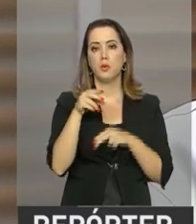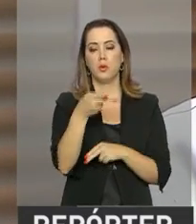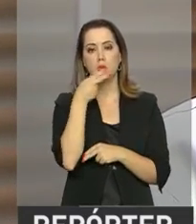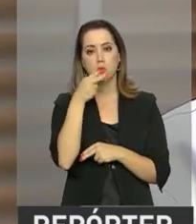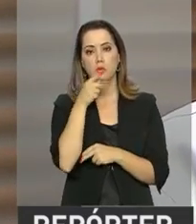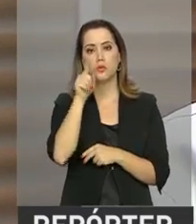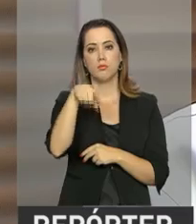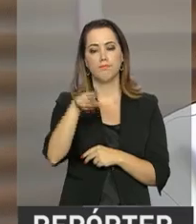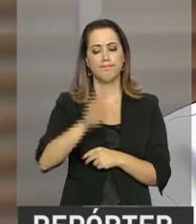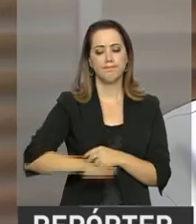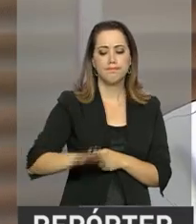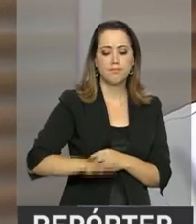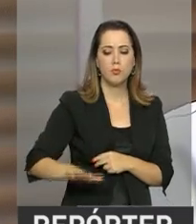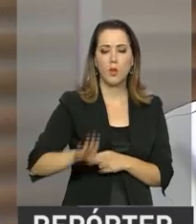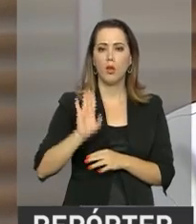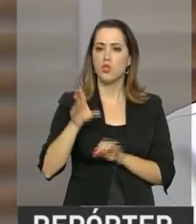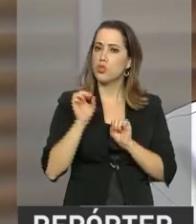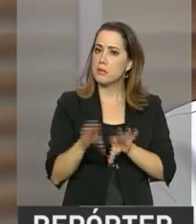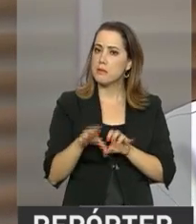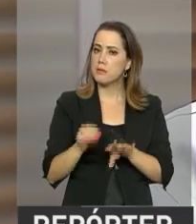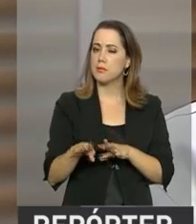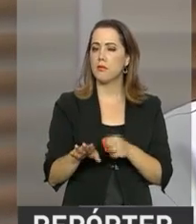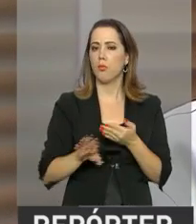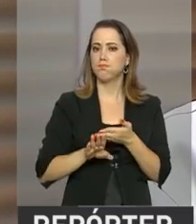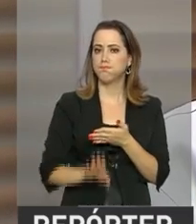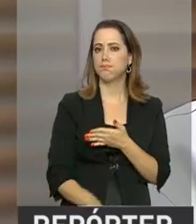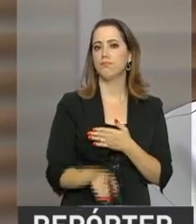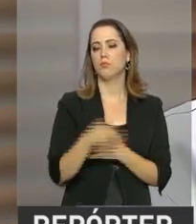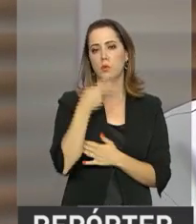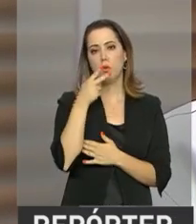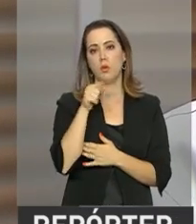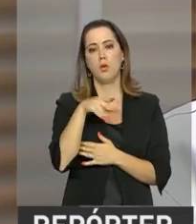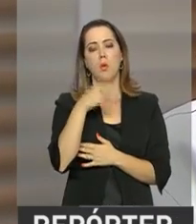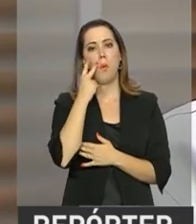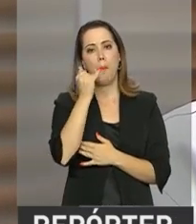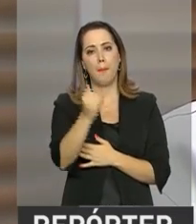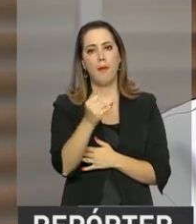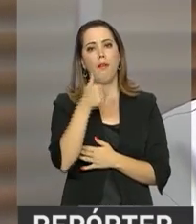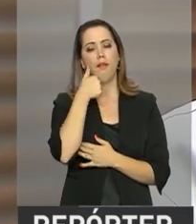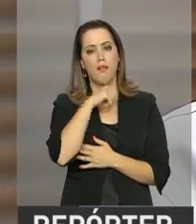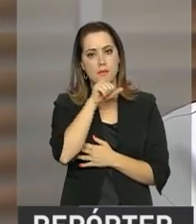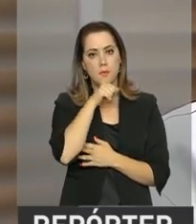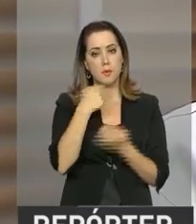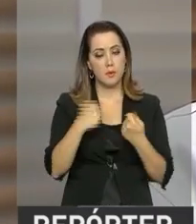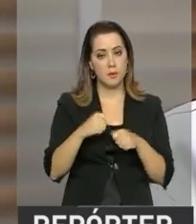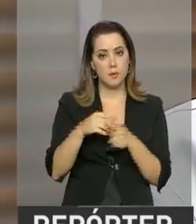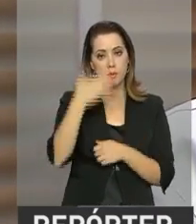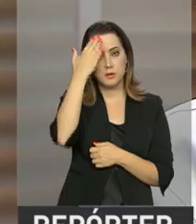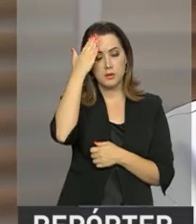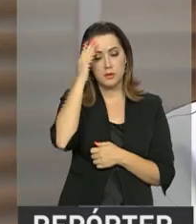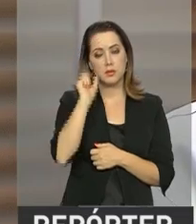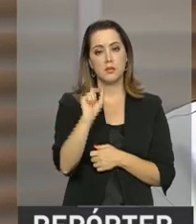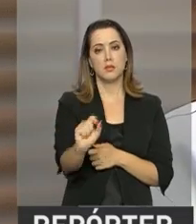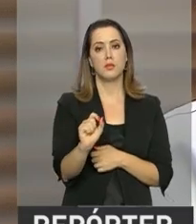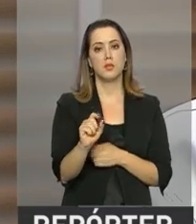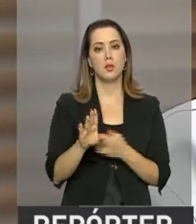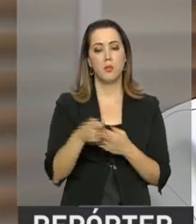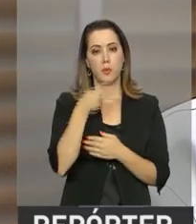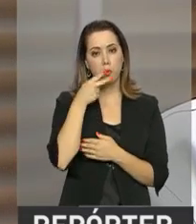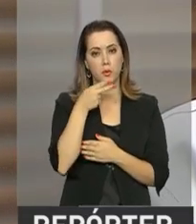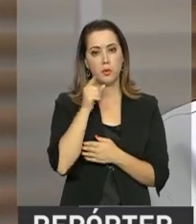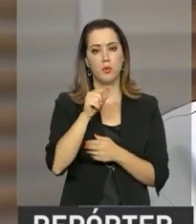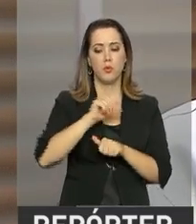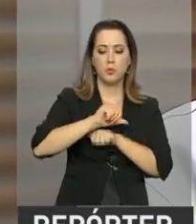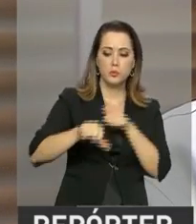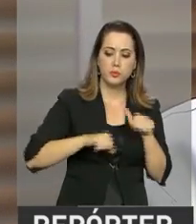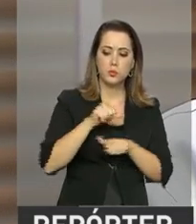ensino fundamental os pais têm que tomar conhecimento o que que é o tabagismo e também lidar com os seus filhos no sentido de mudar o